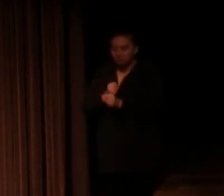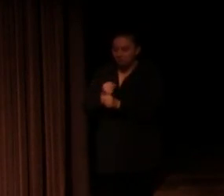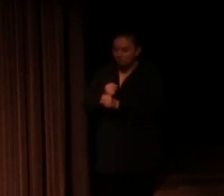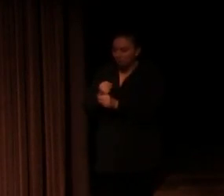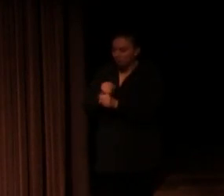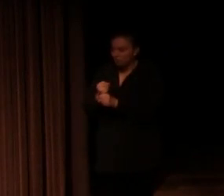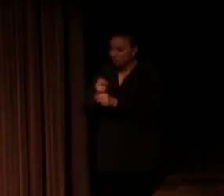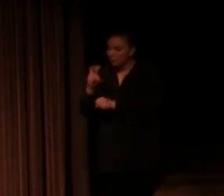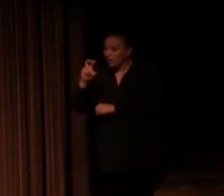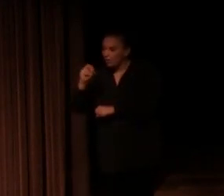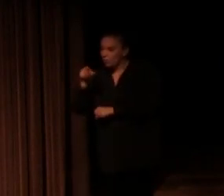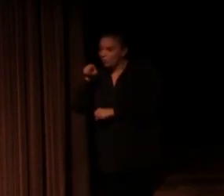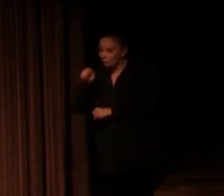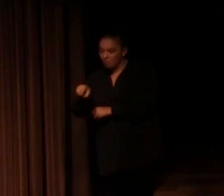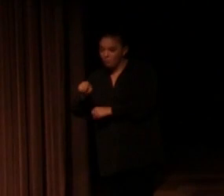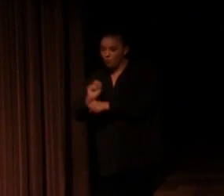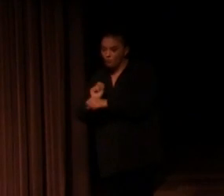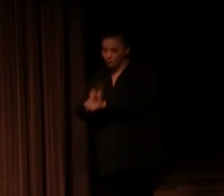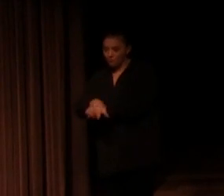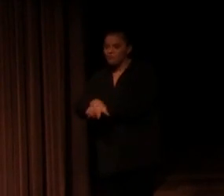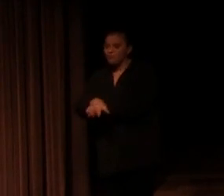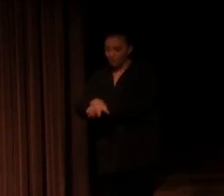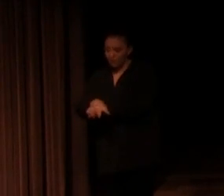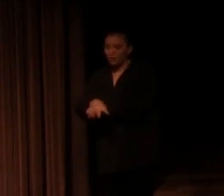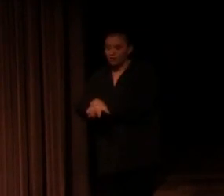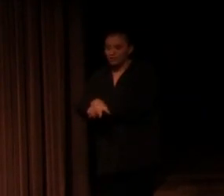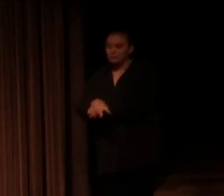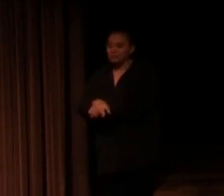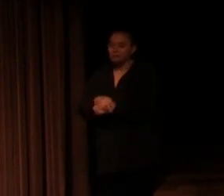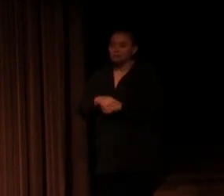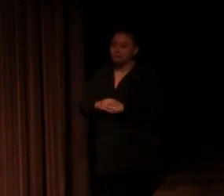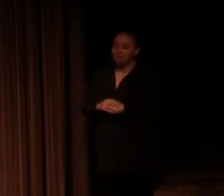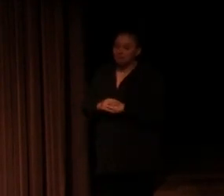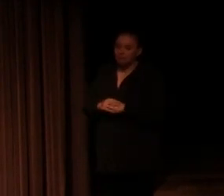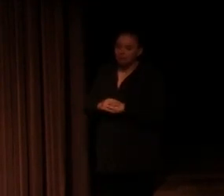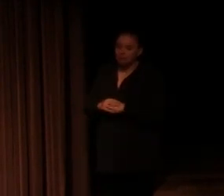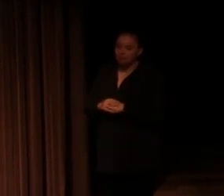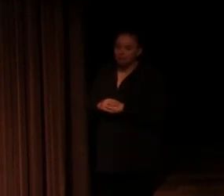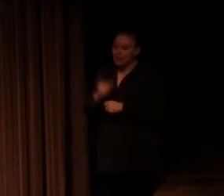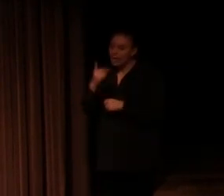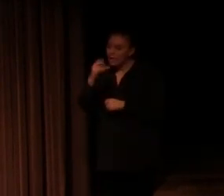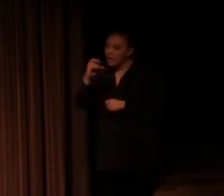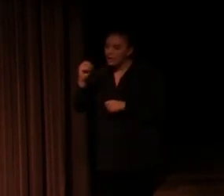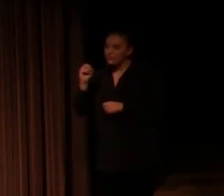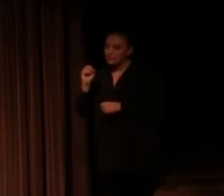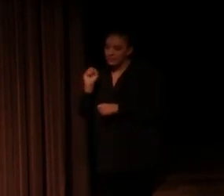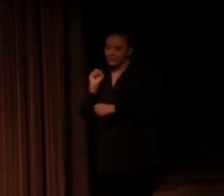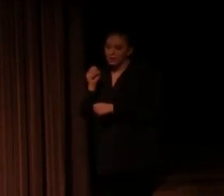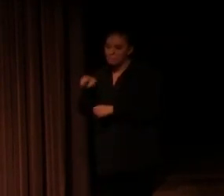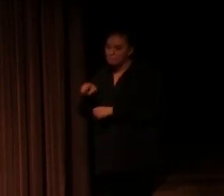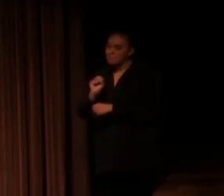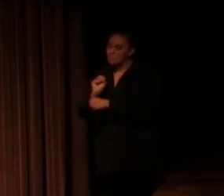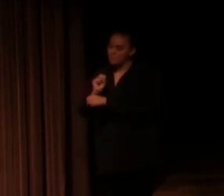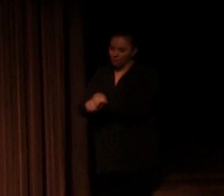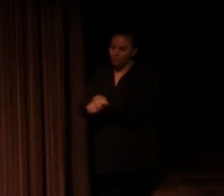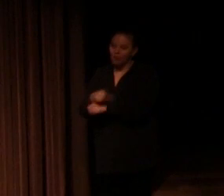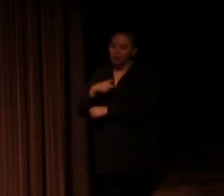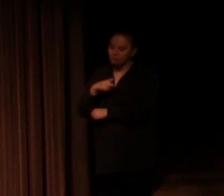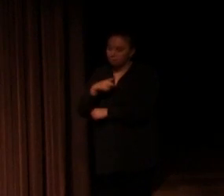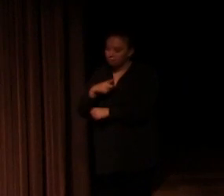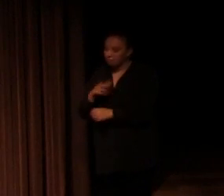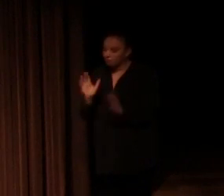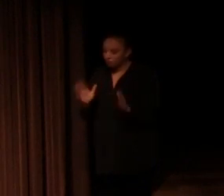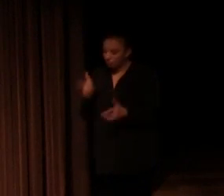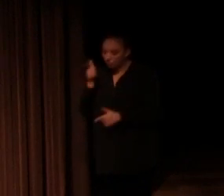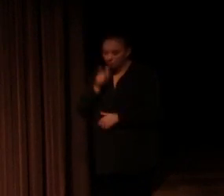mil vagas abertas nos últimos anos e passam aí de 100 mil vagas né no período um pouco maior então a cidade